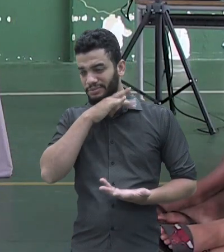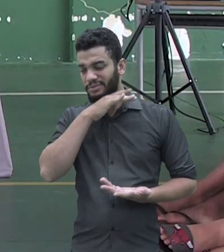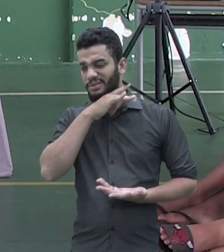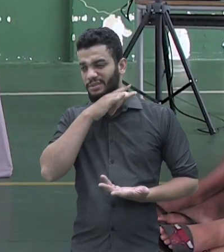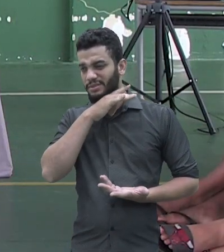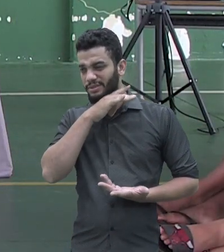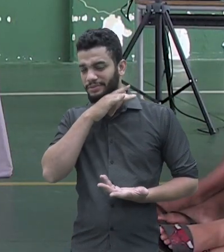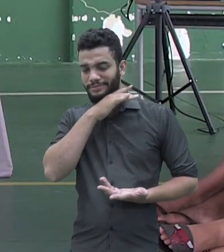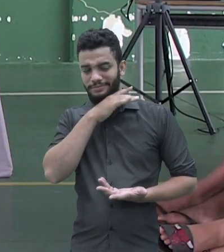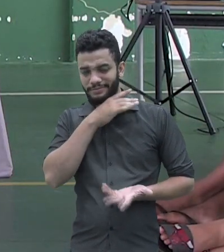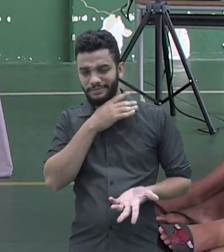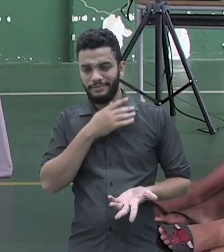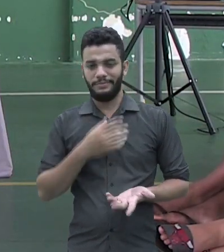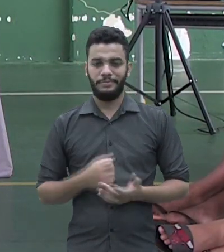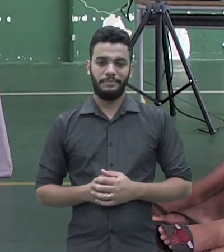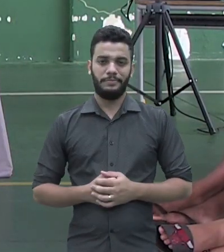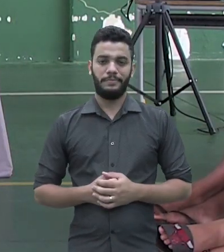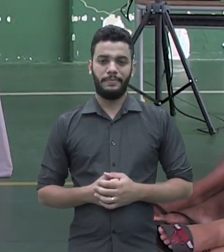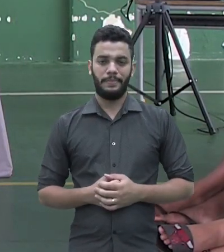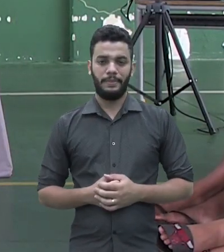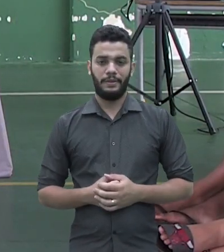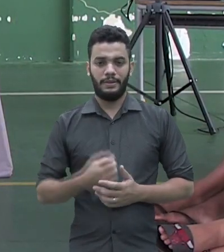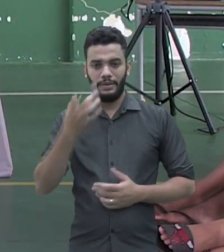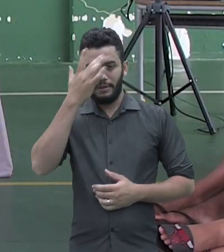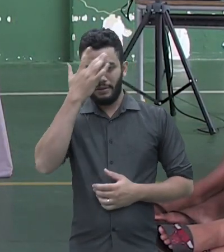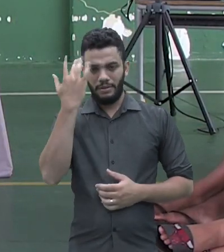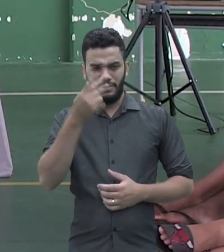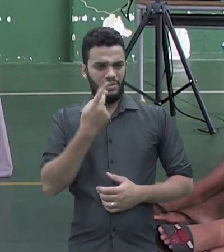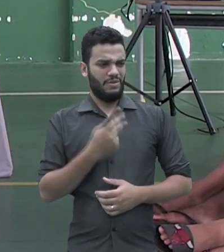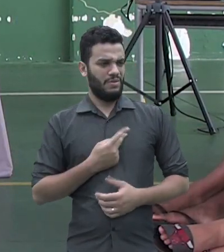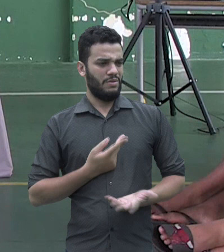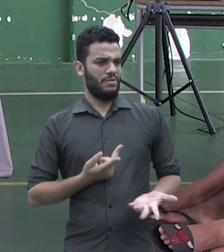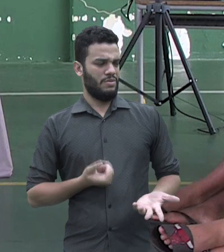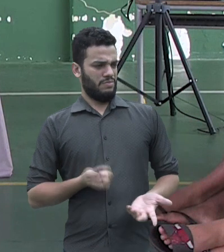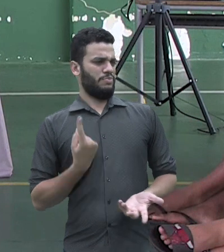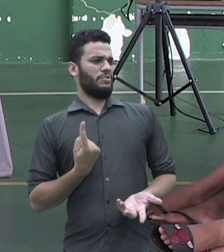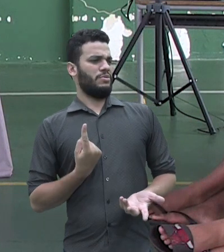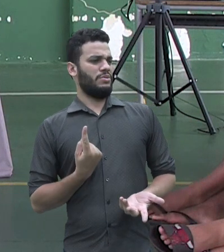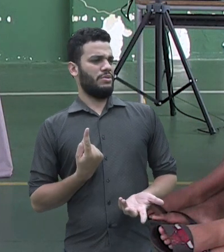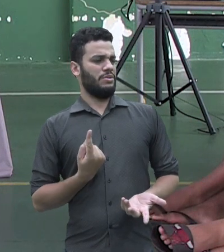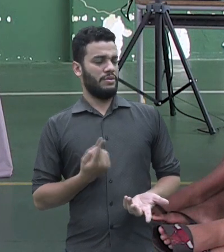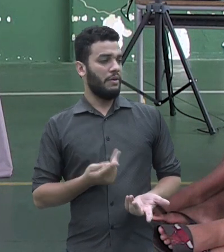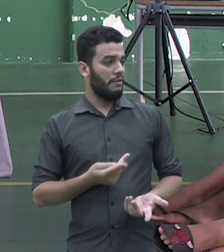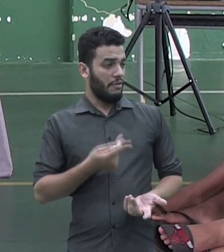Alguém falou ó, oh, por quê? Por quê? Hã?